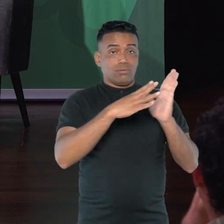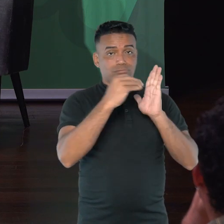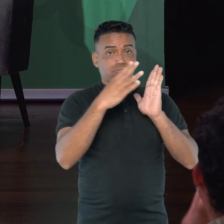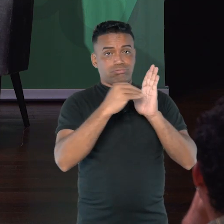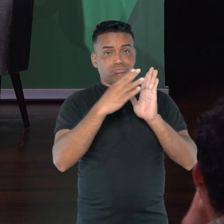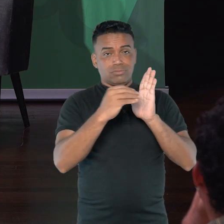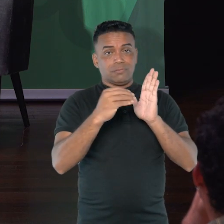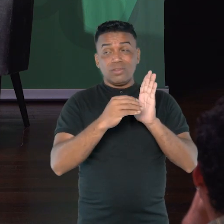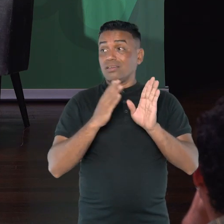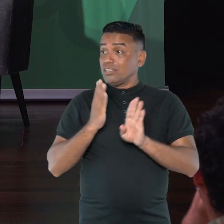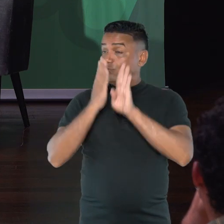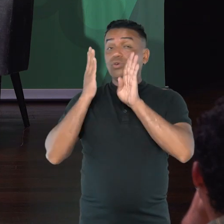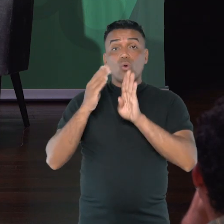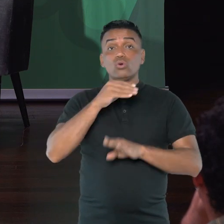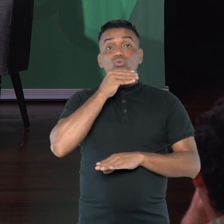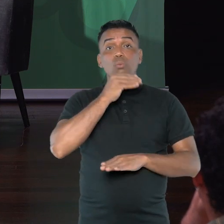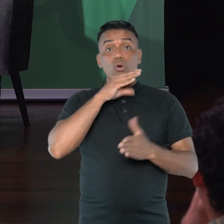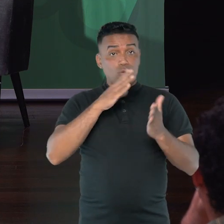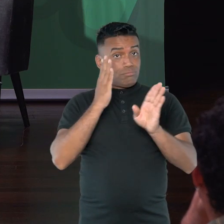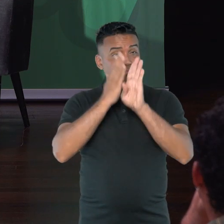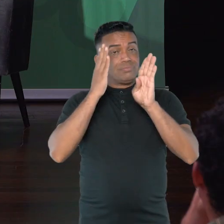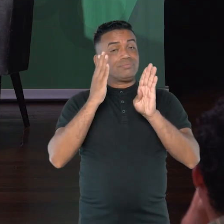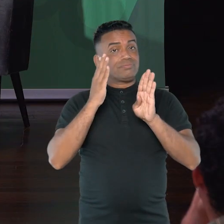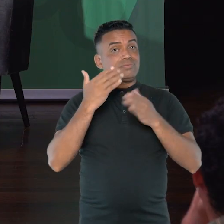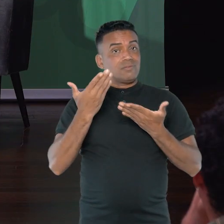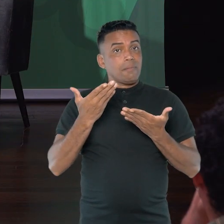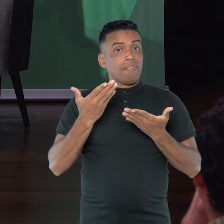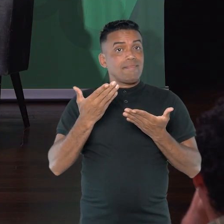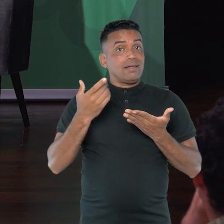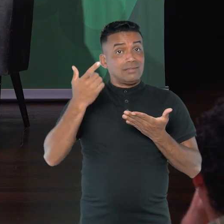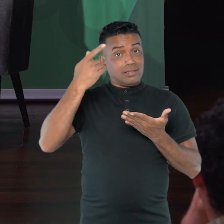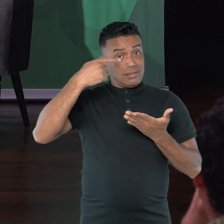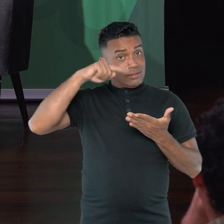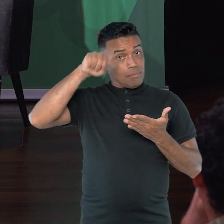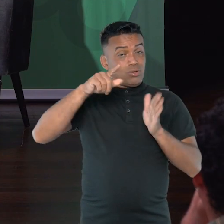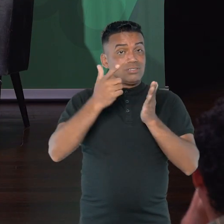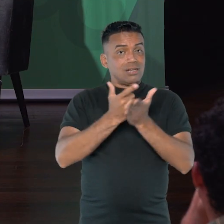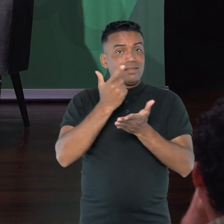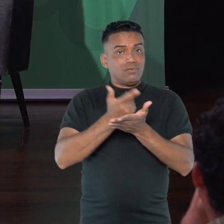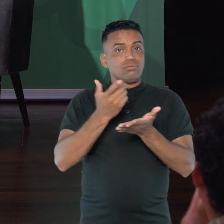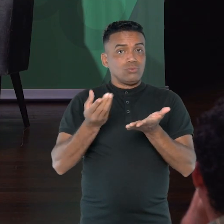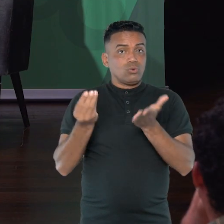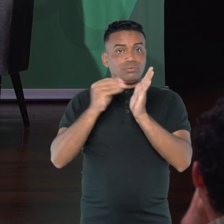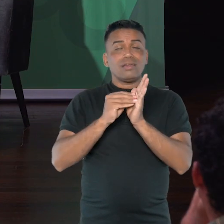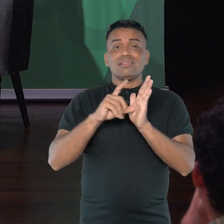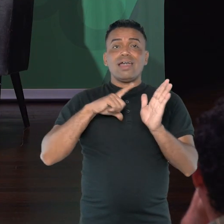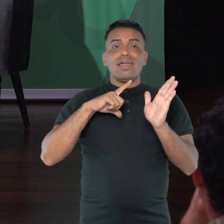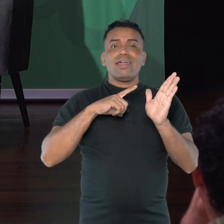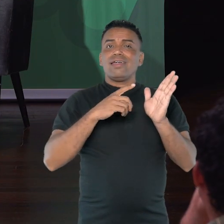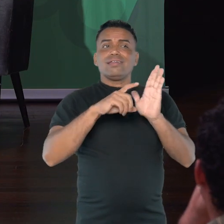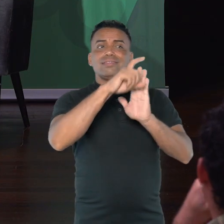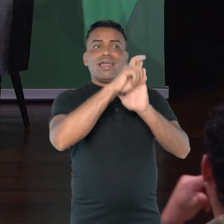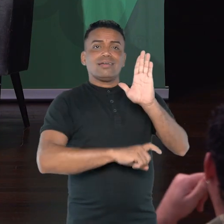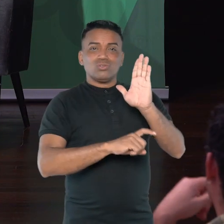ali? Ele identificou um trecho de uma crônica dele, do Fala Amendoeira, que depois é coletado no livro Fala Amendoeira. Tem aí esse trecho? Tem